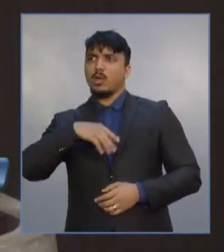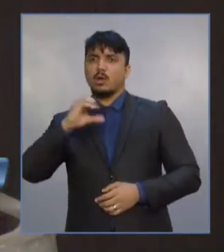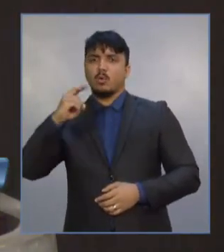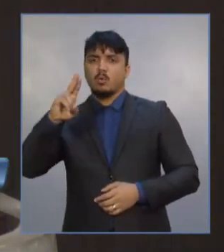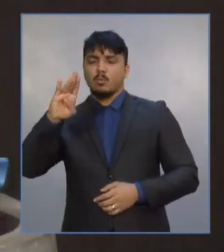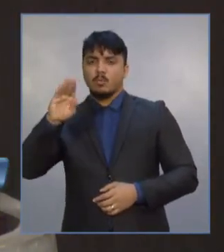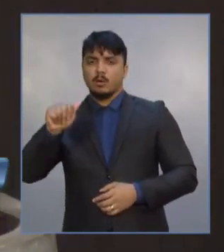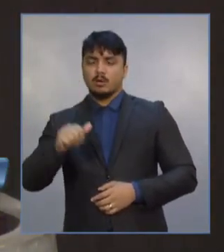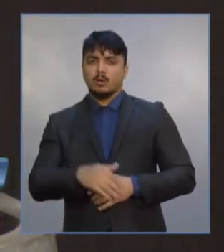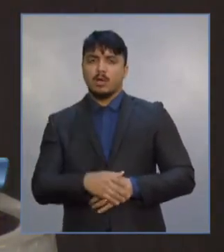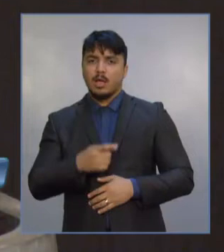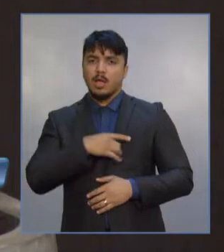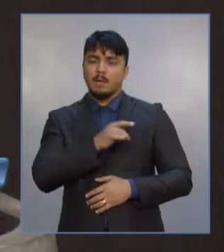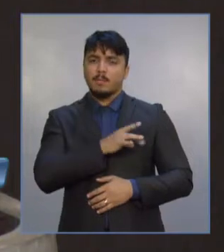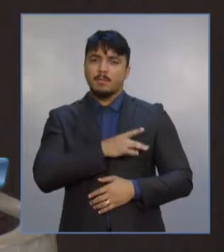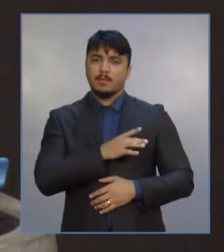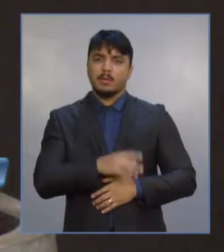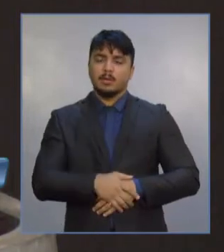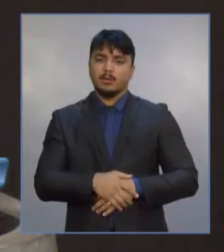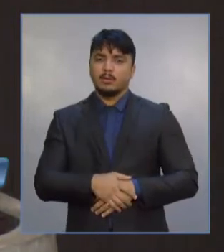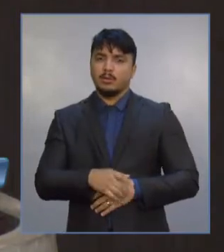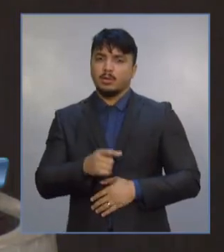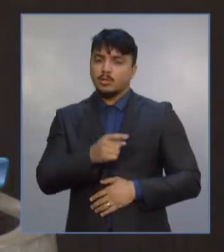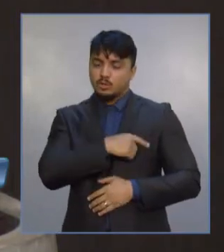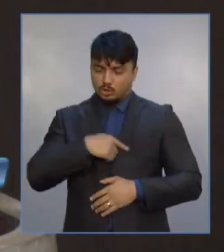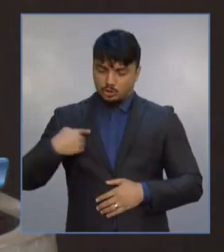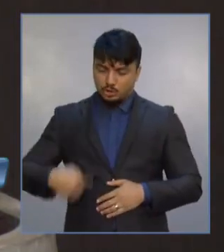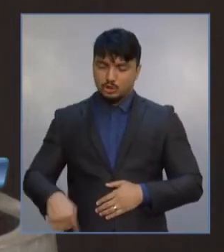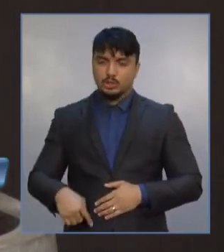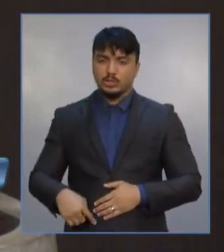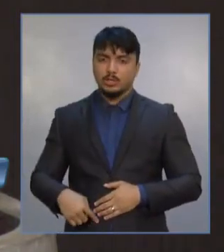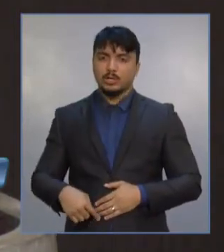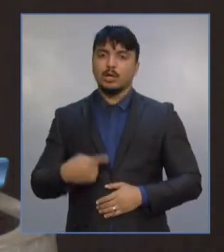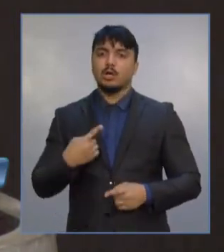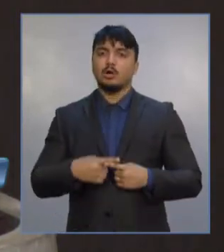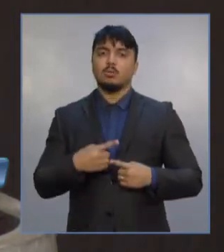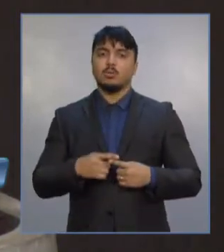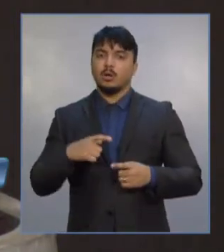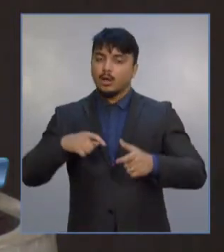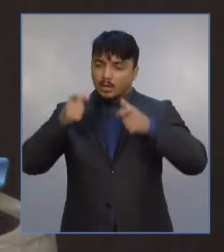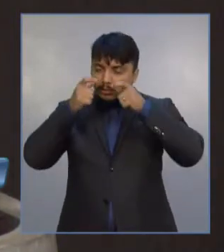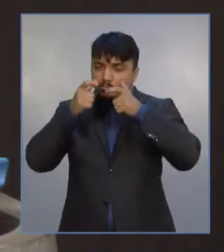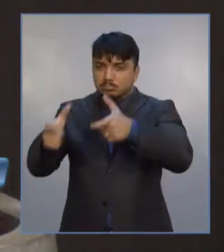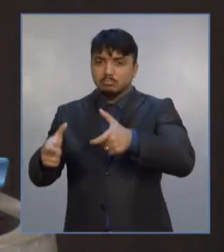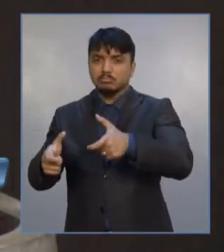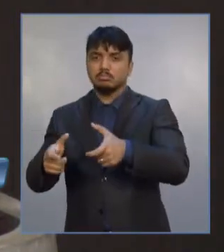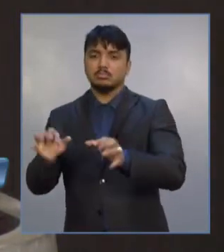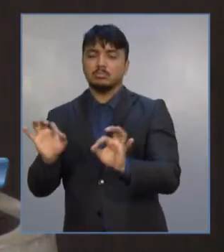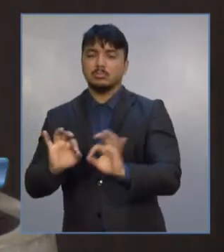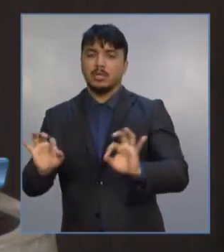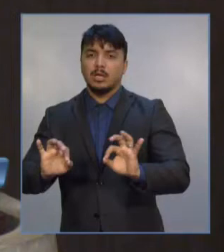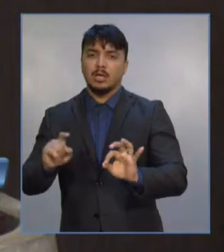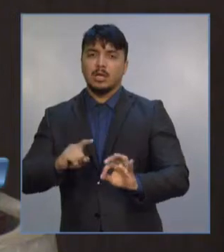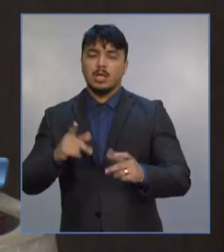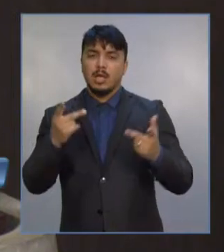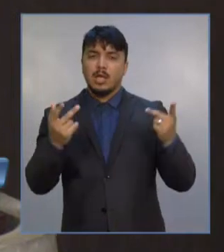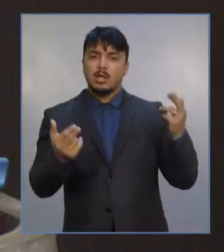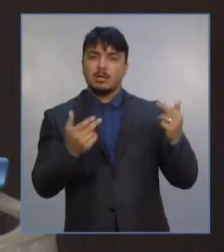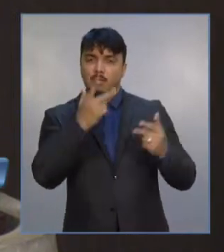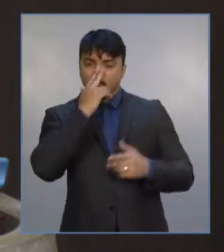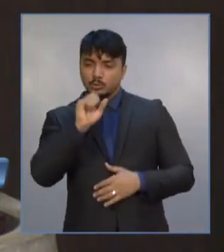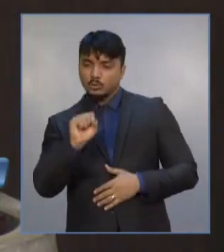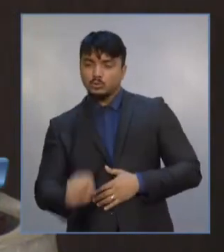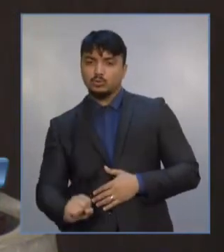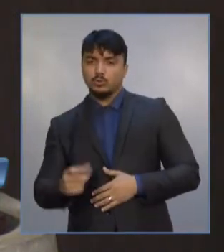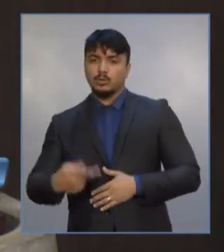Brasil virasse uma China pela sua potência econômica. Porque não interessava aos americanos, naquele momento, uma potência econômica ao